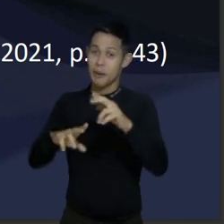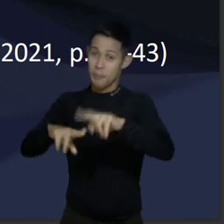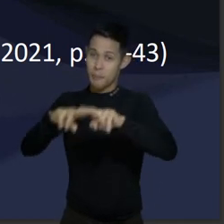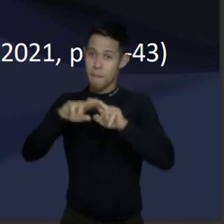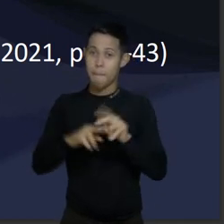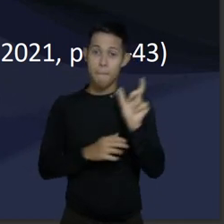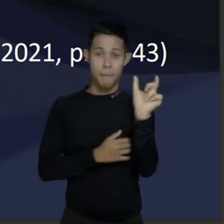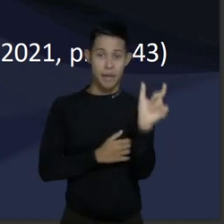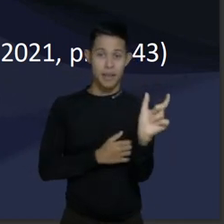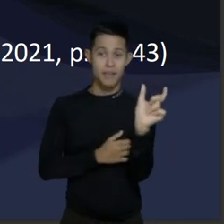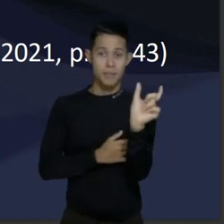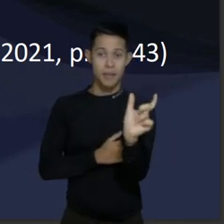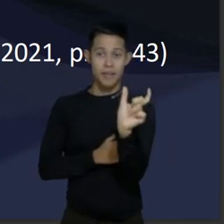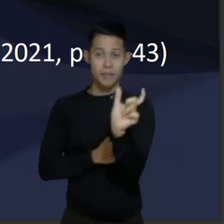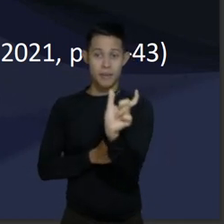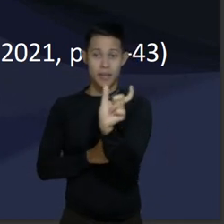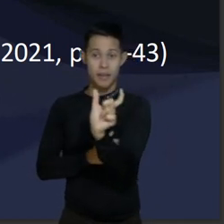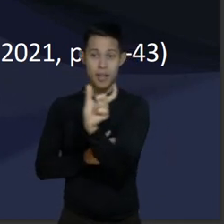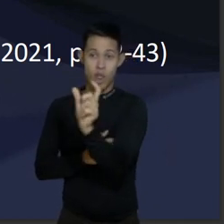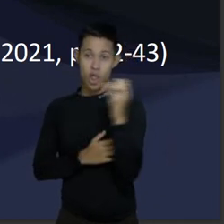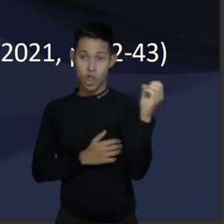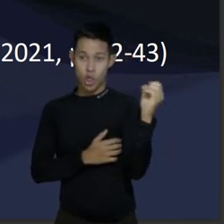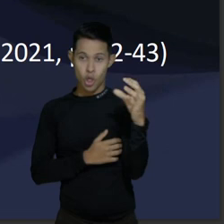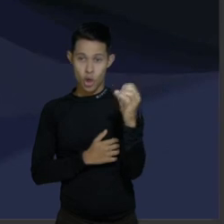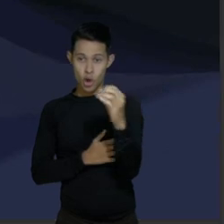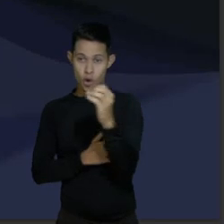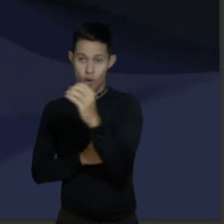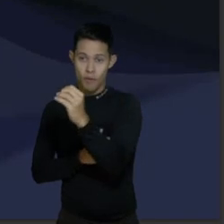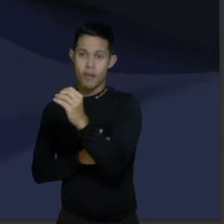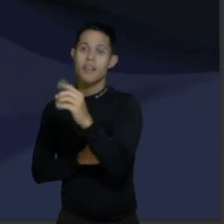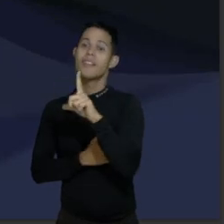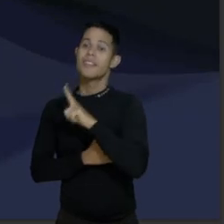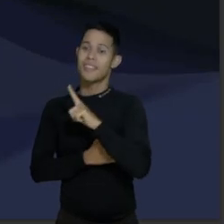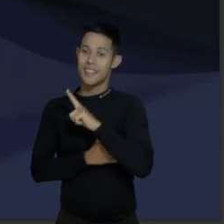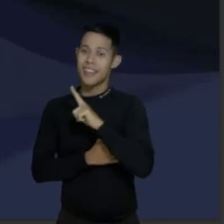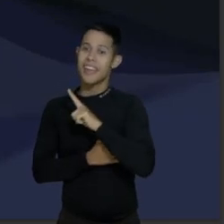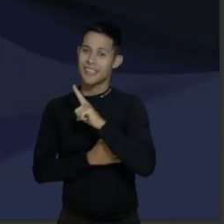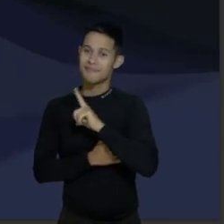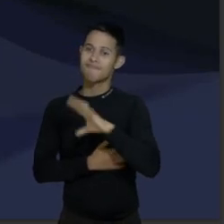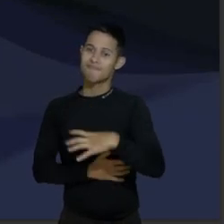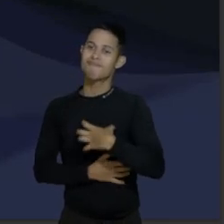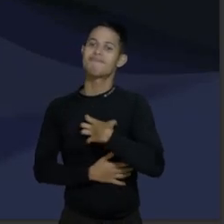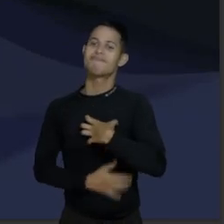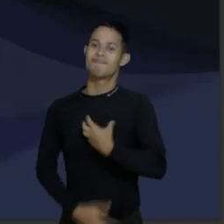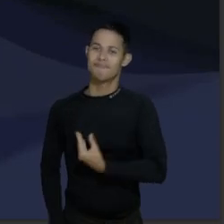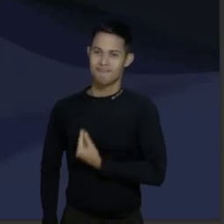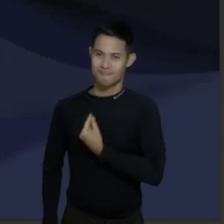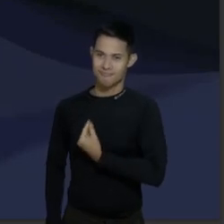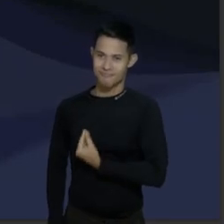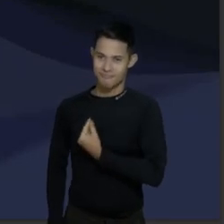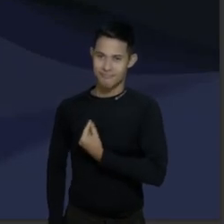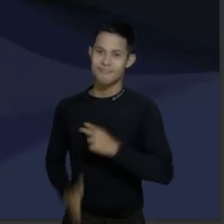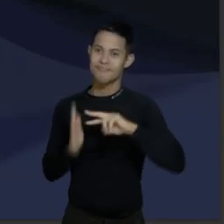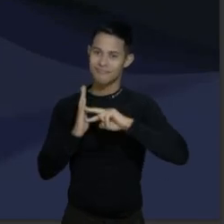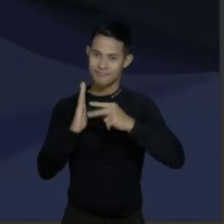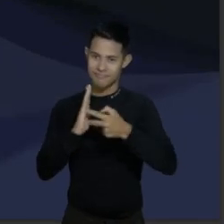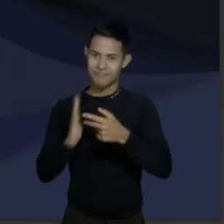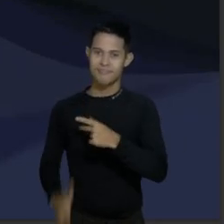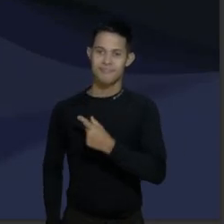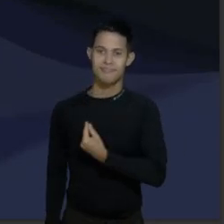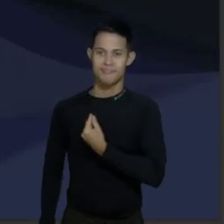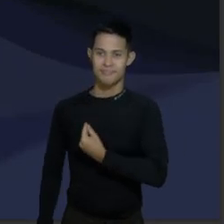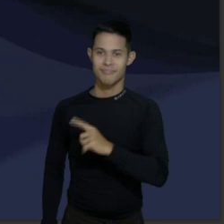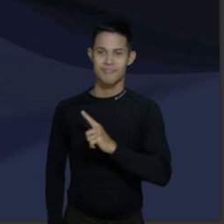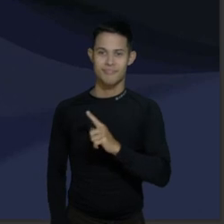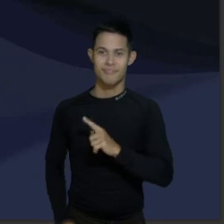um sentido para eles de vida como eu falei para vocês o estudante dis léxico é o que